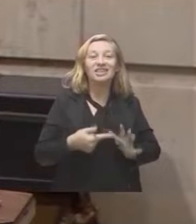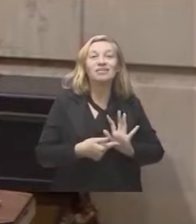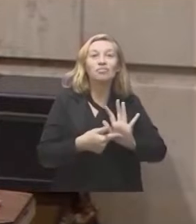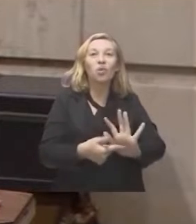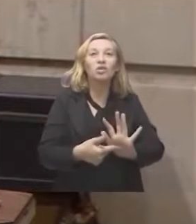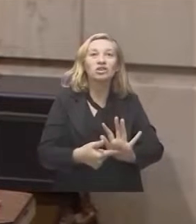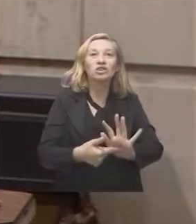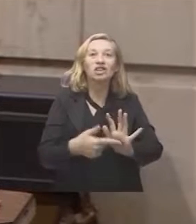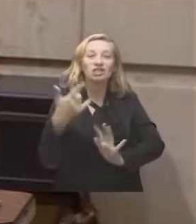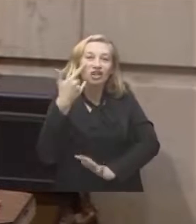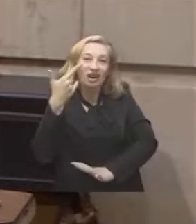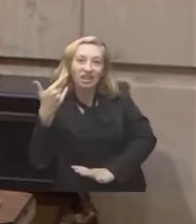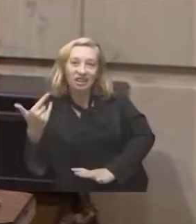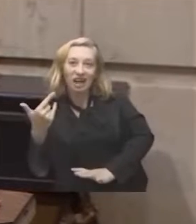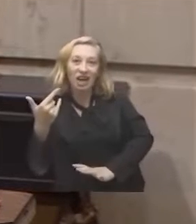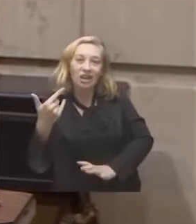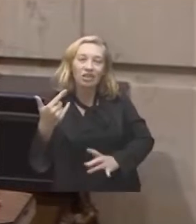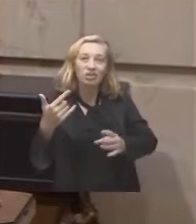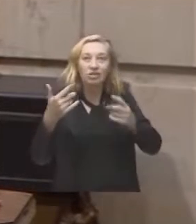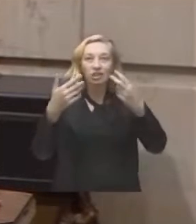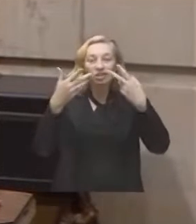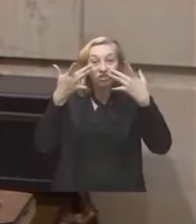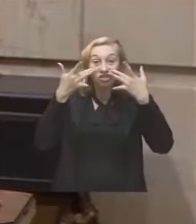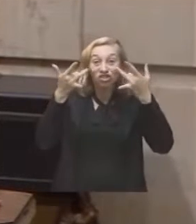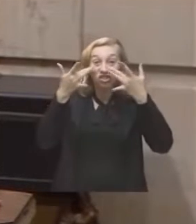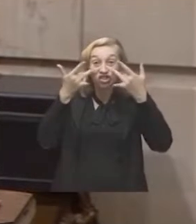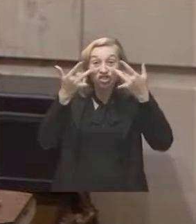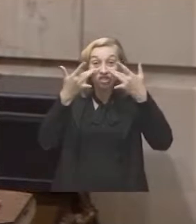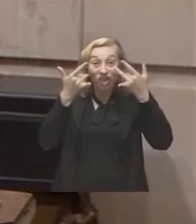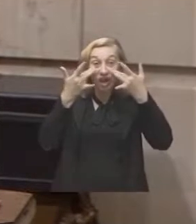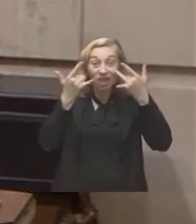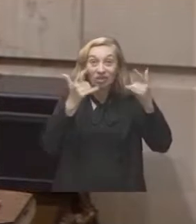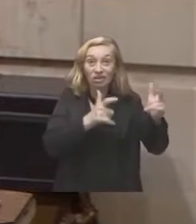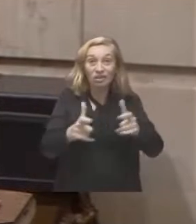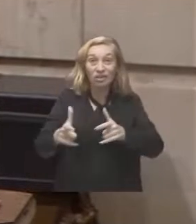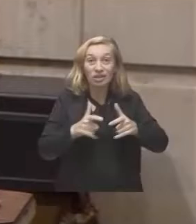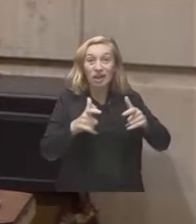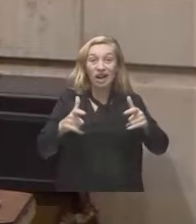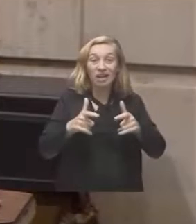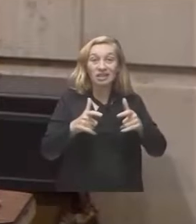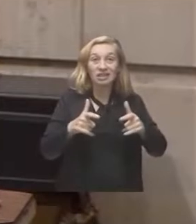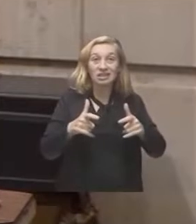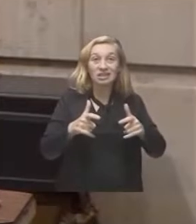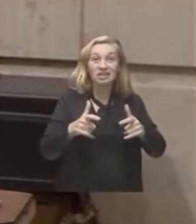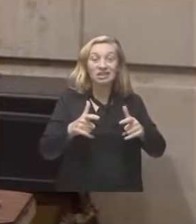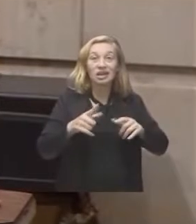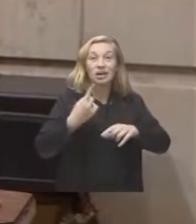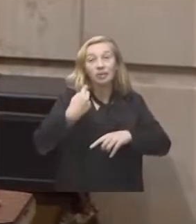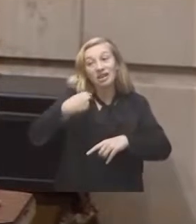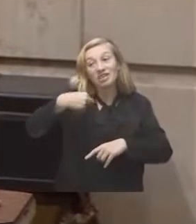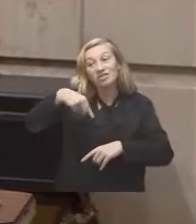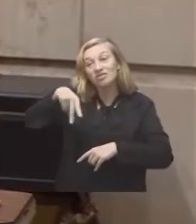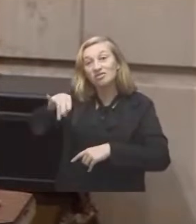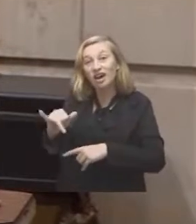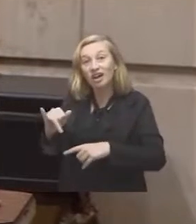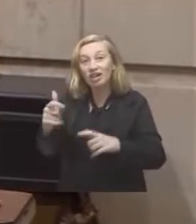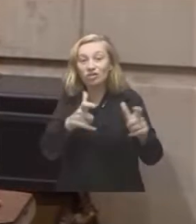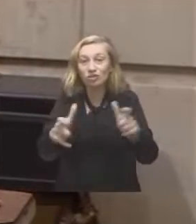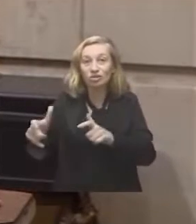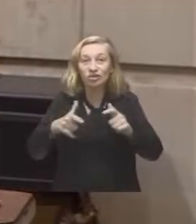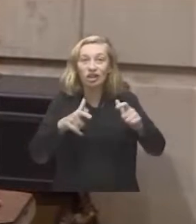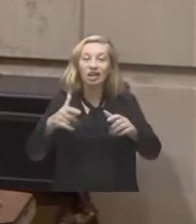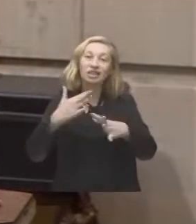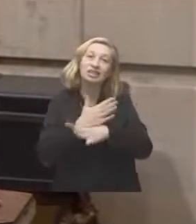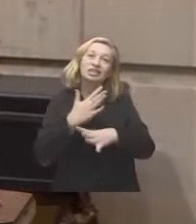o público ao teatro, o público aos espaços de espetáculo, mas que vai aos espaços da cidade